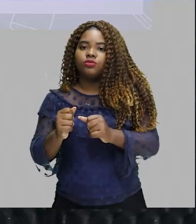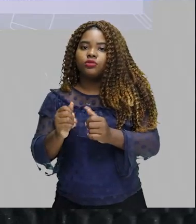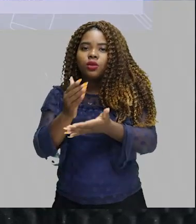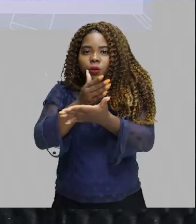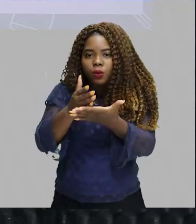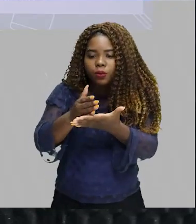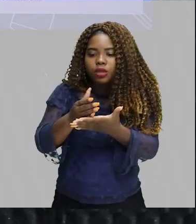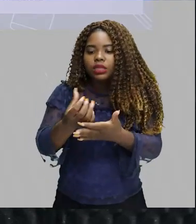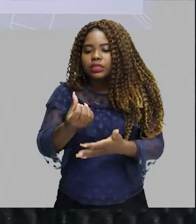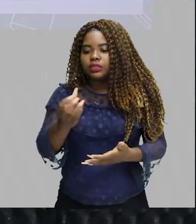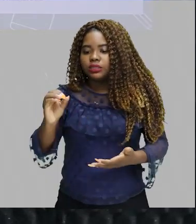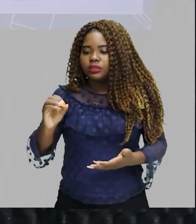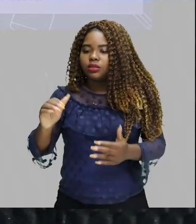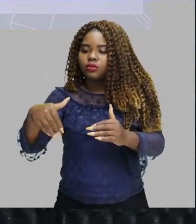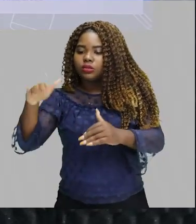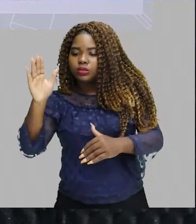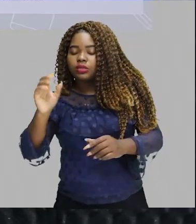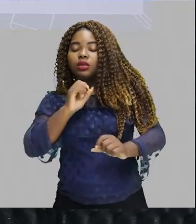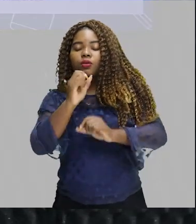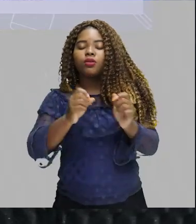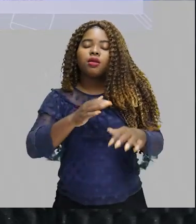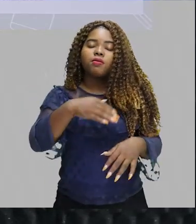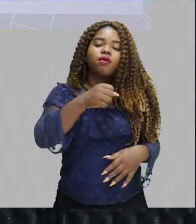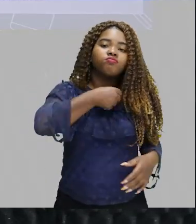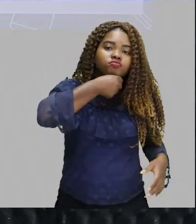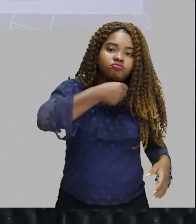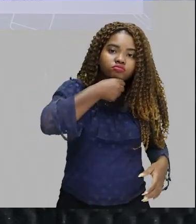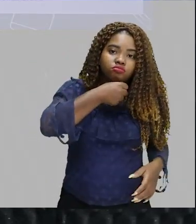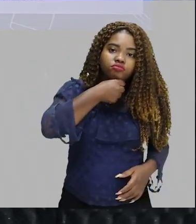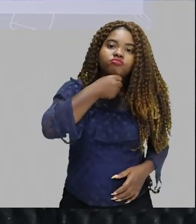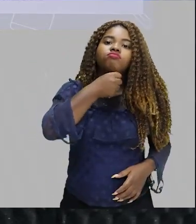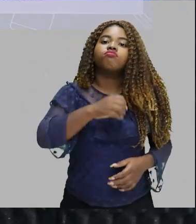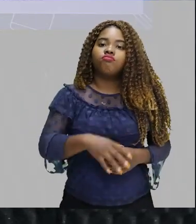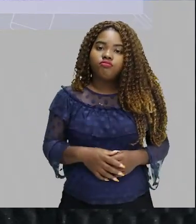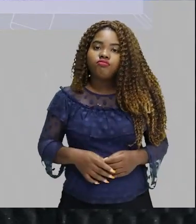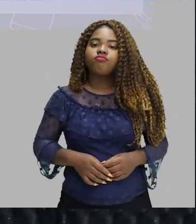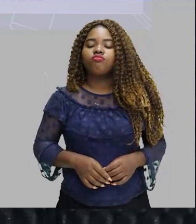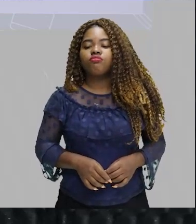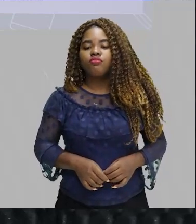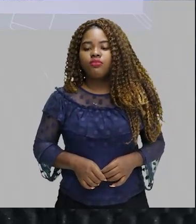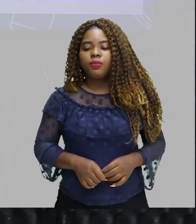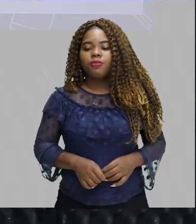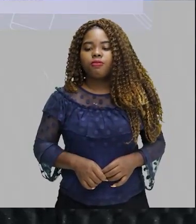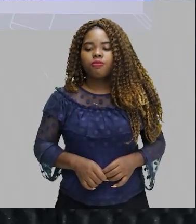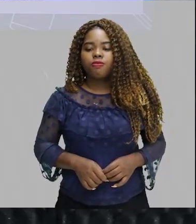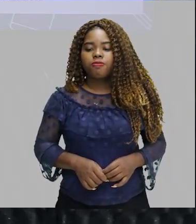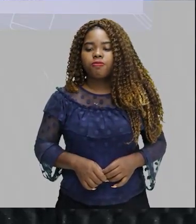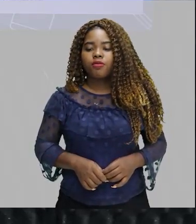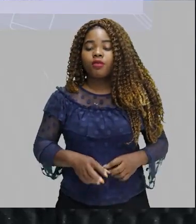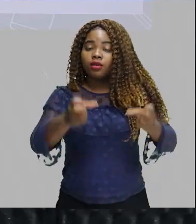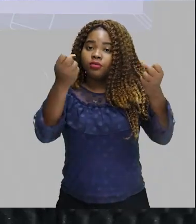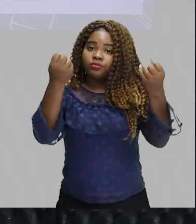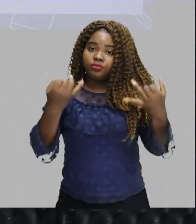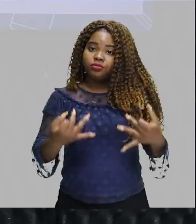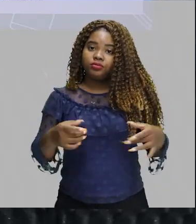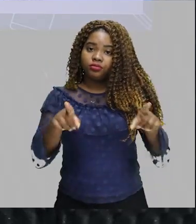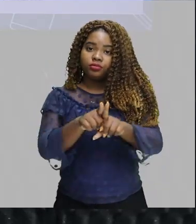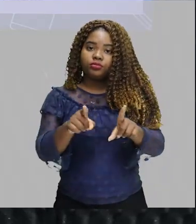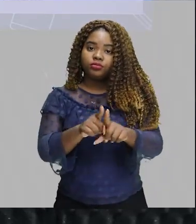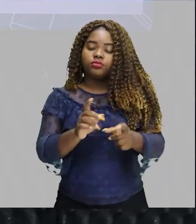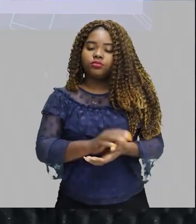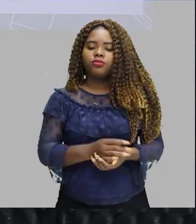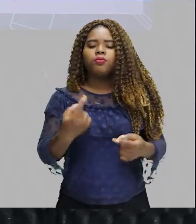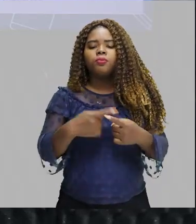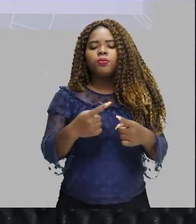cima, são ali, no caso, né, as pessoas mais idosas. A população vai envelhecendo. Uma questão importante de curiosidade, por que